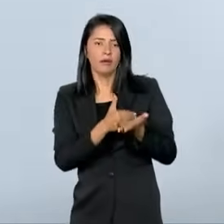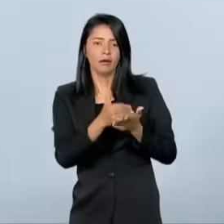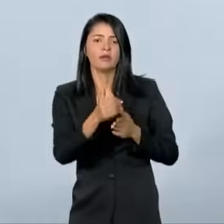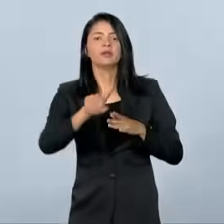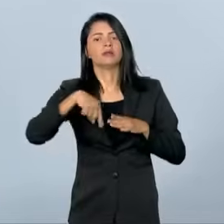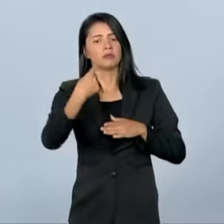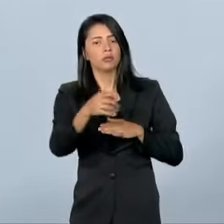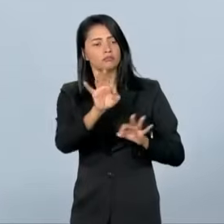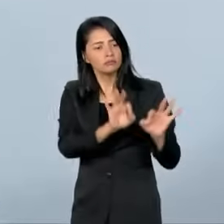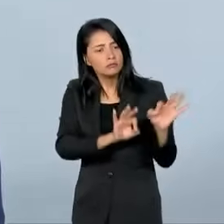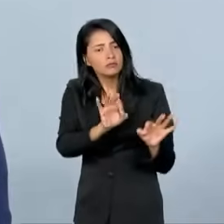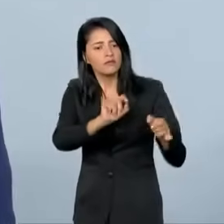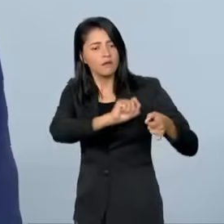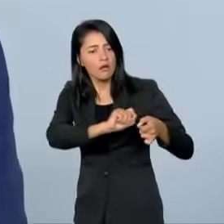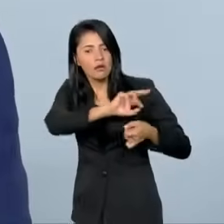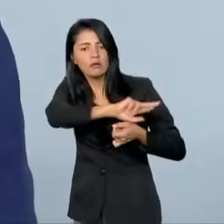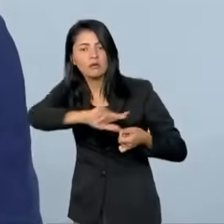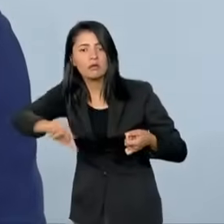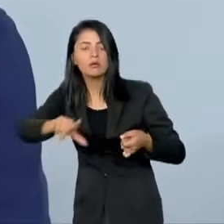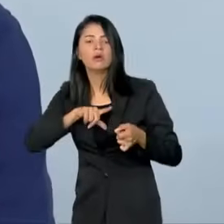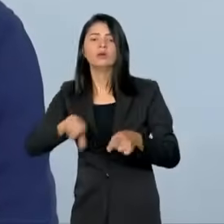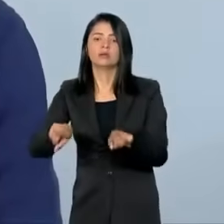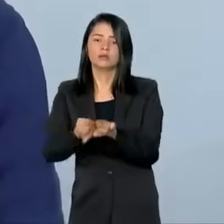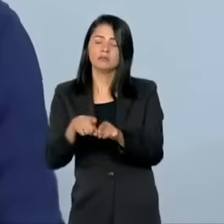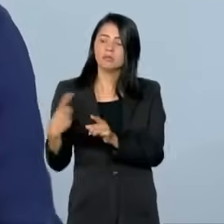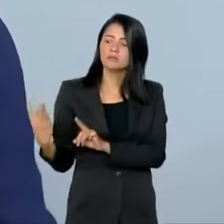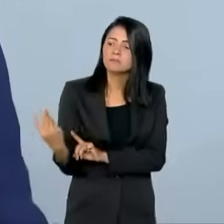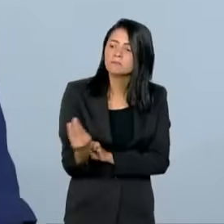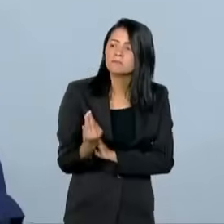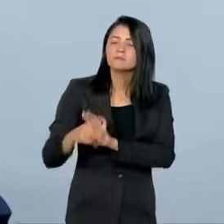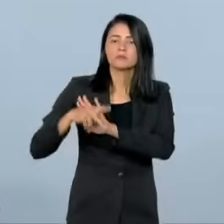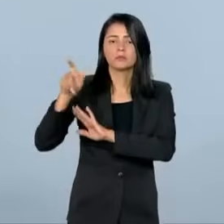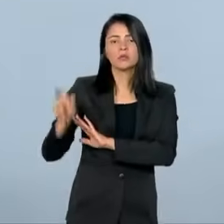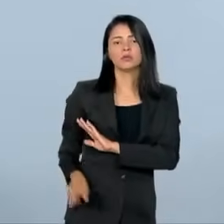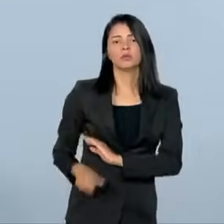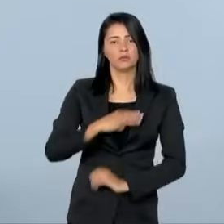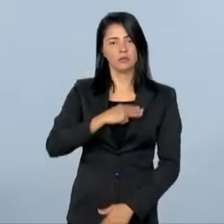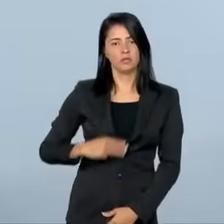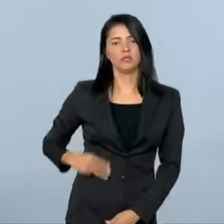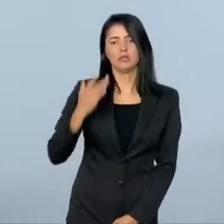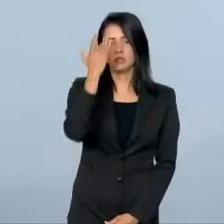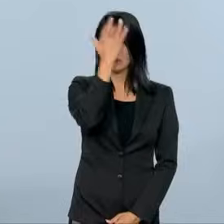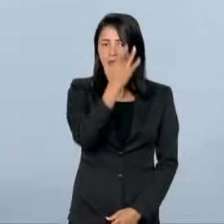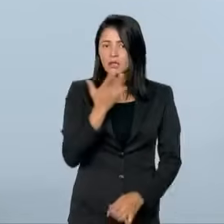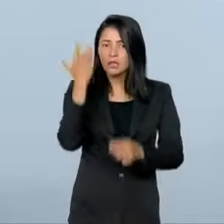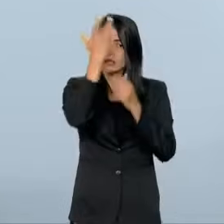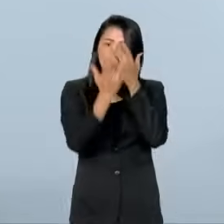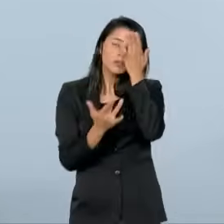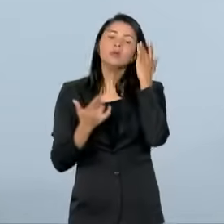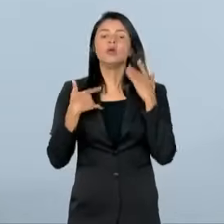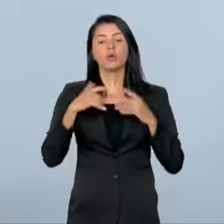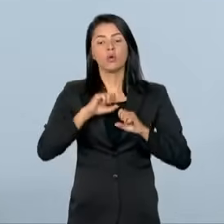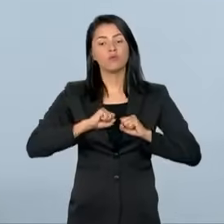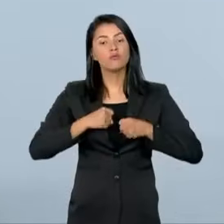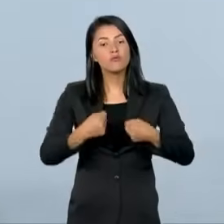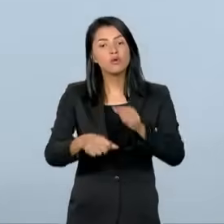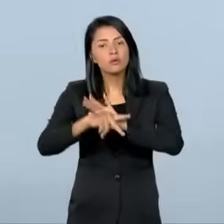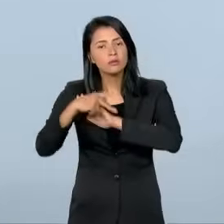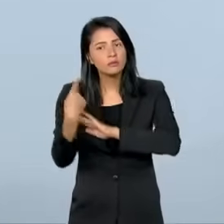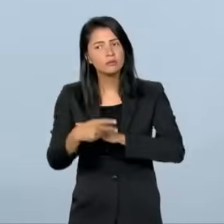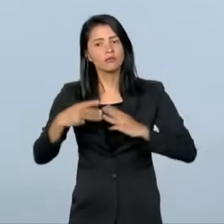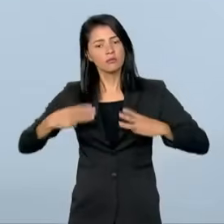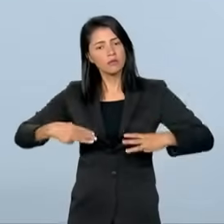depois das medidas legislativas, contar com a sensibilidade do ministro Haddad, com toda a força do